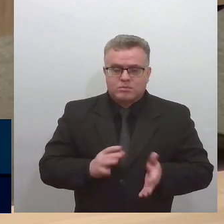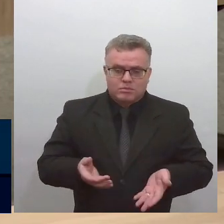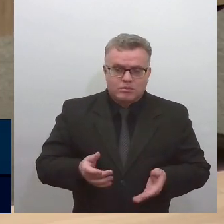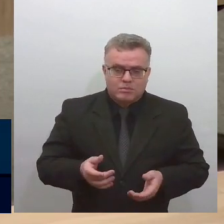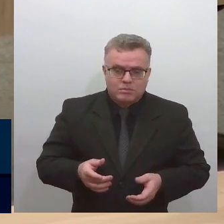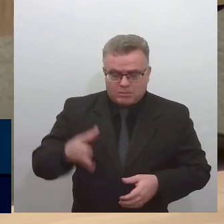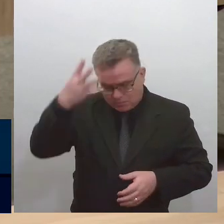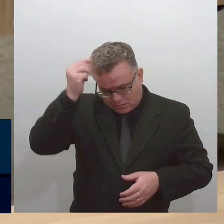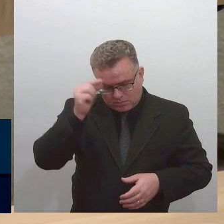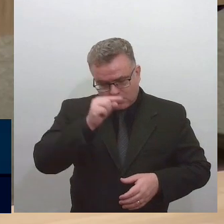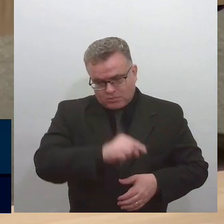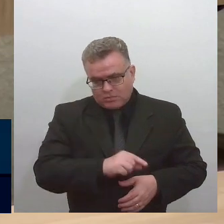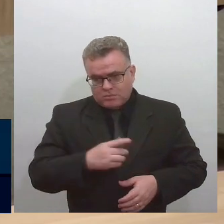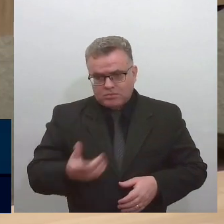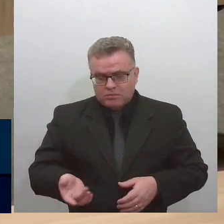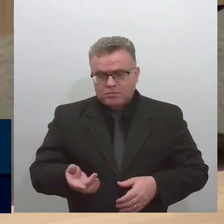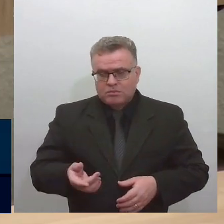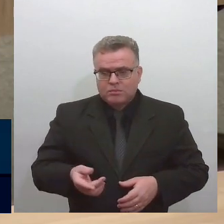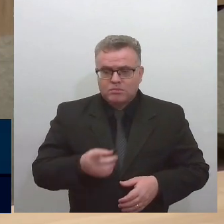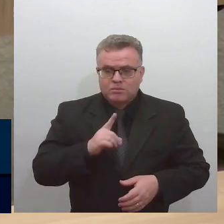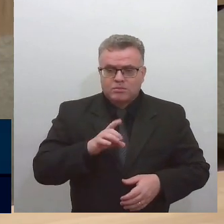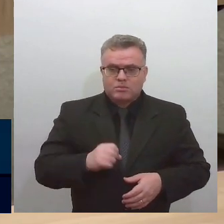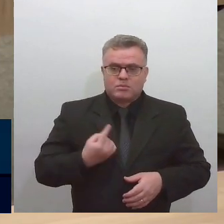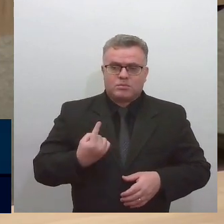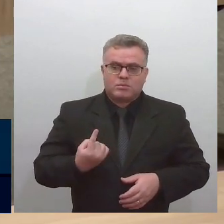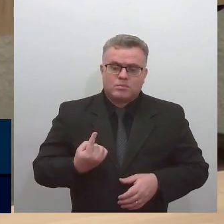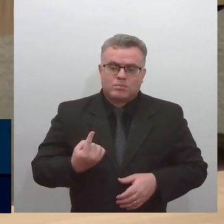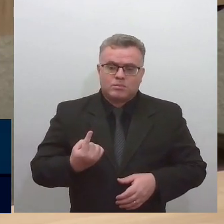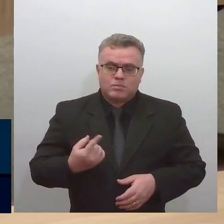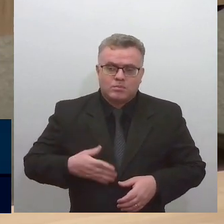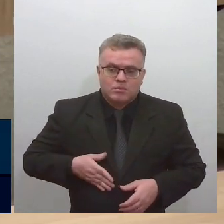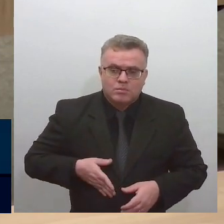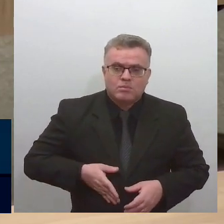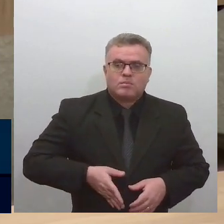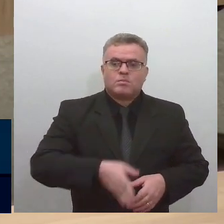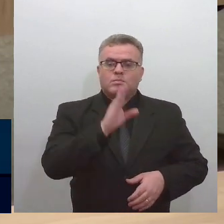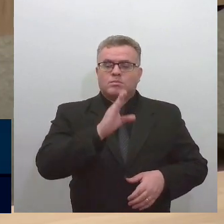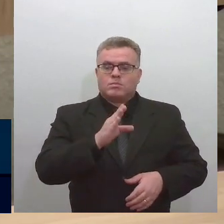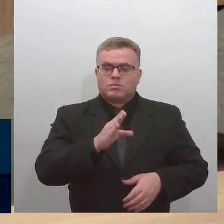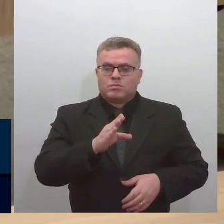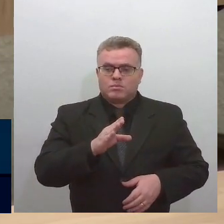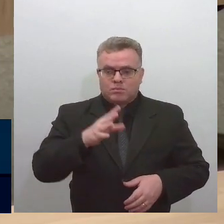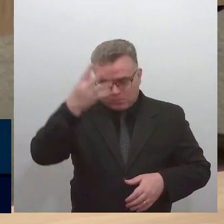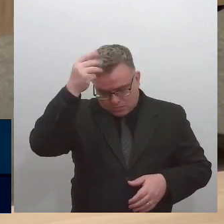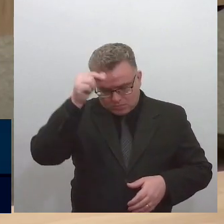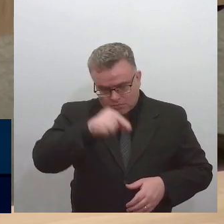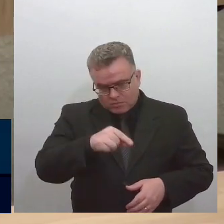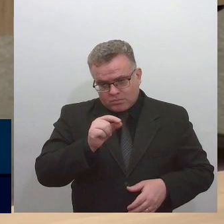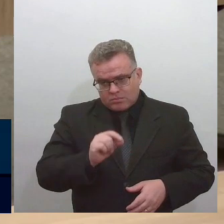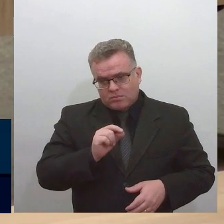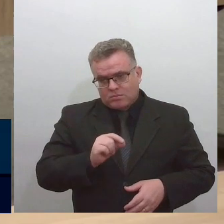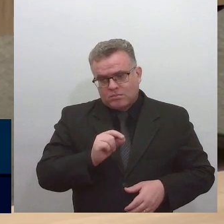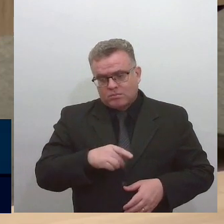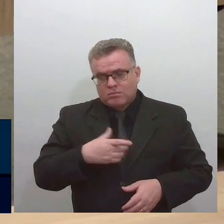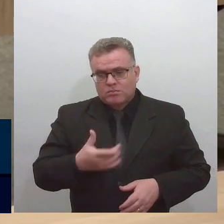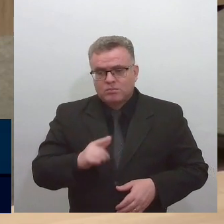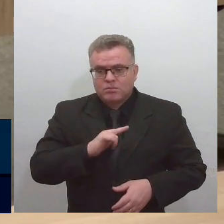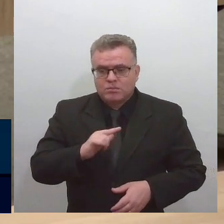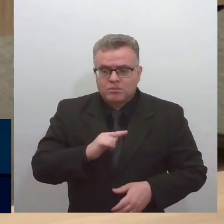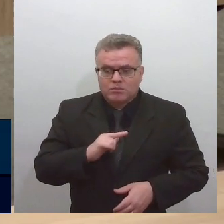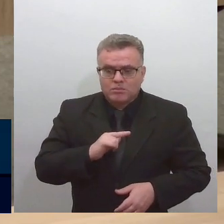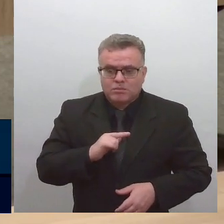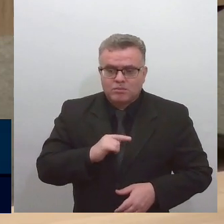a BR101 corta todo o território de São cristoval e nós temos lá no território do